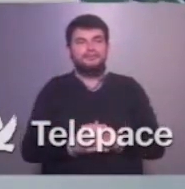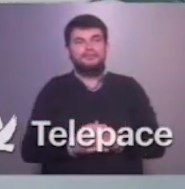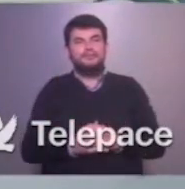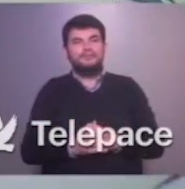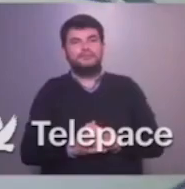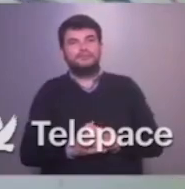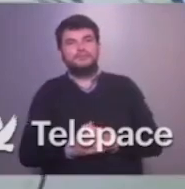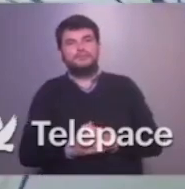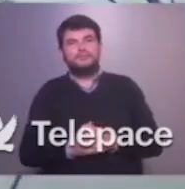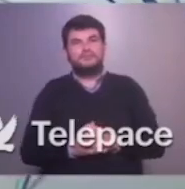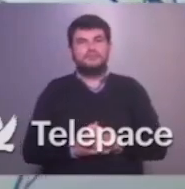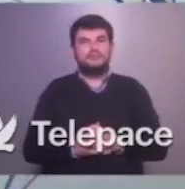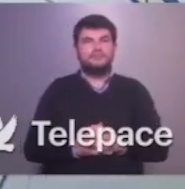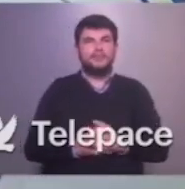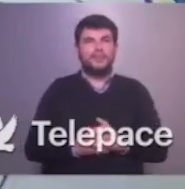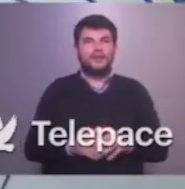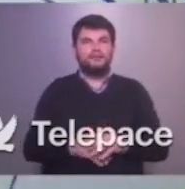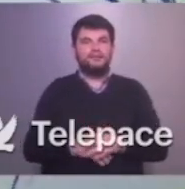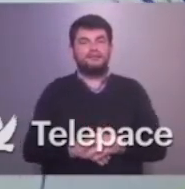presiede